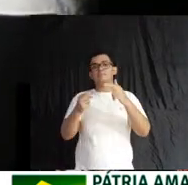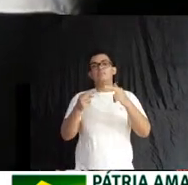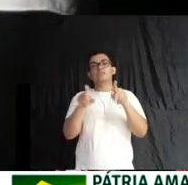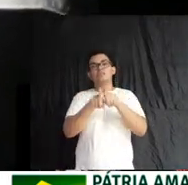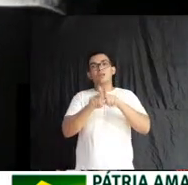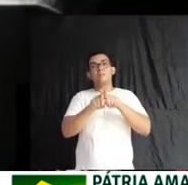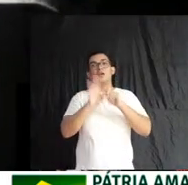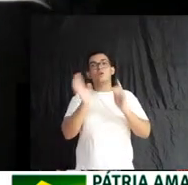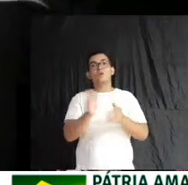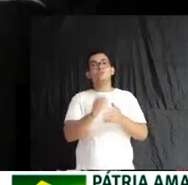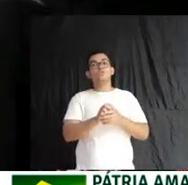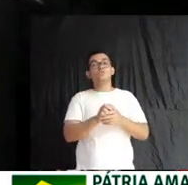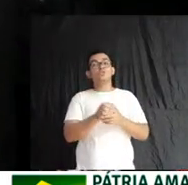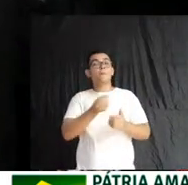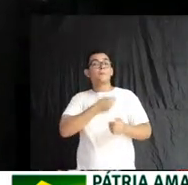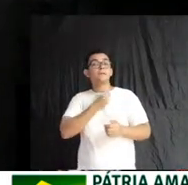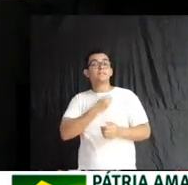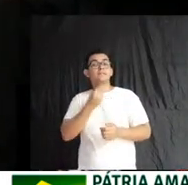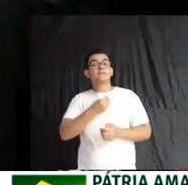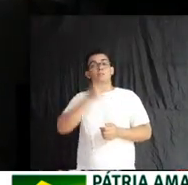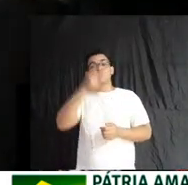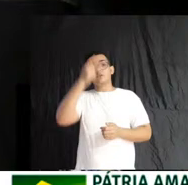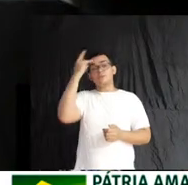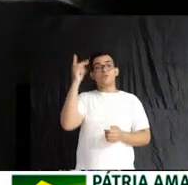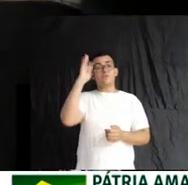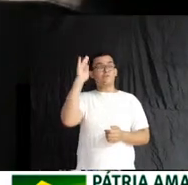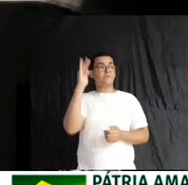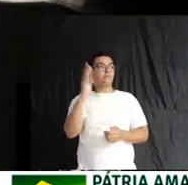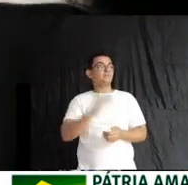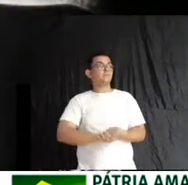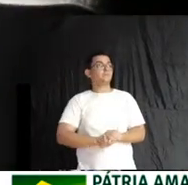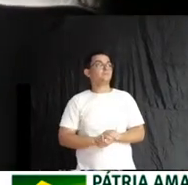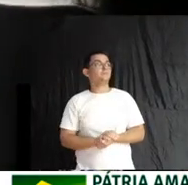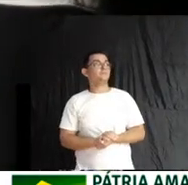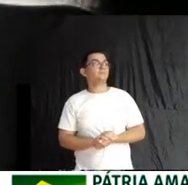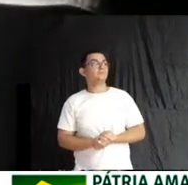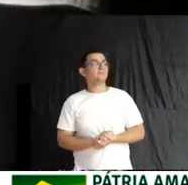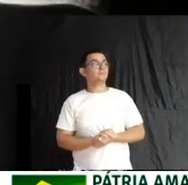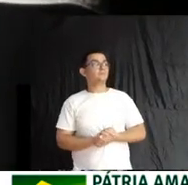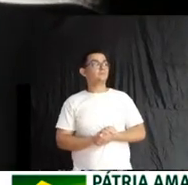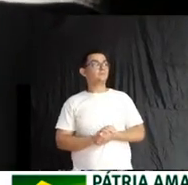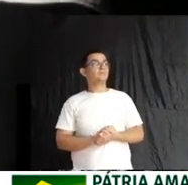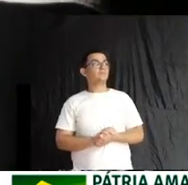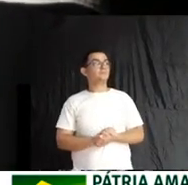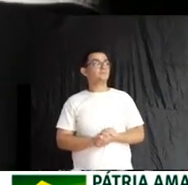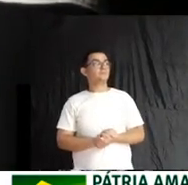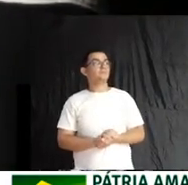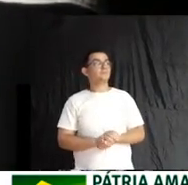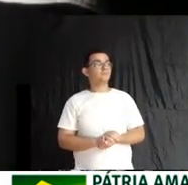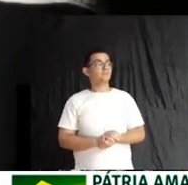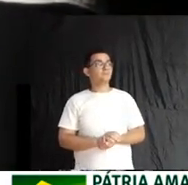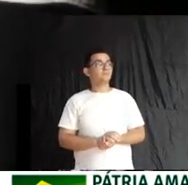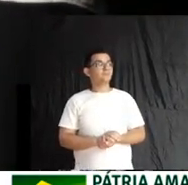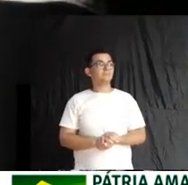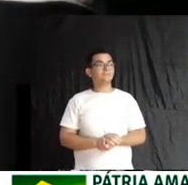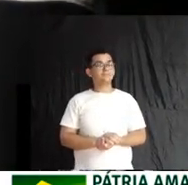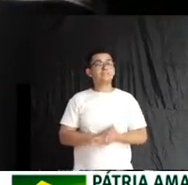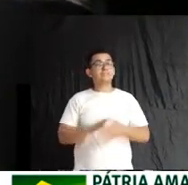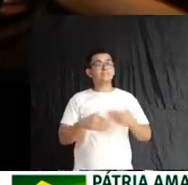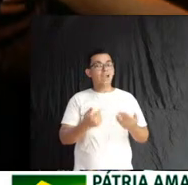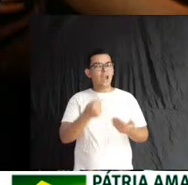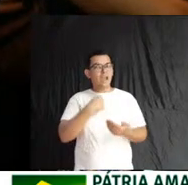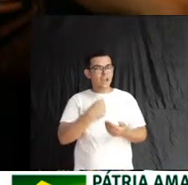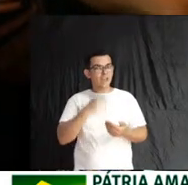conhecidos. Graças a Deus. Você já viajou muito, então? Não. Os meus músicos viajaram muito.